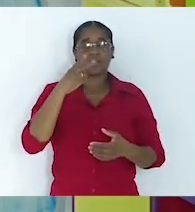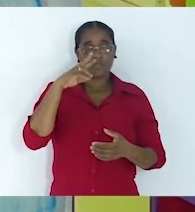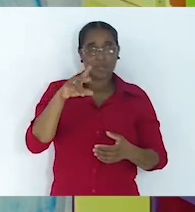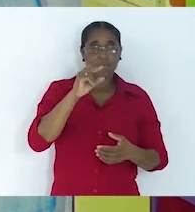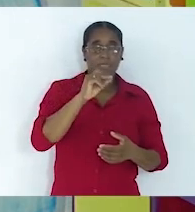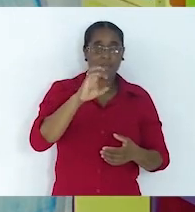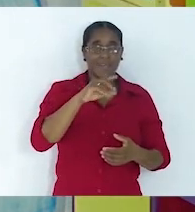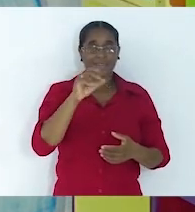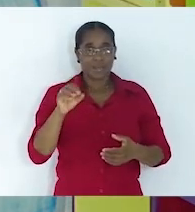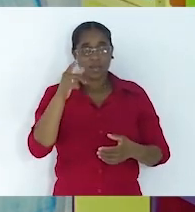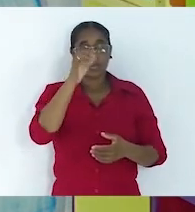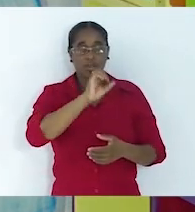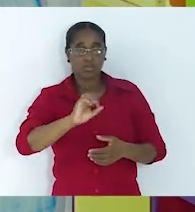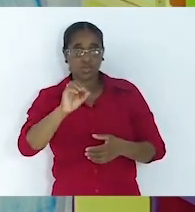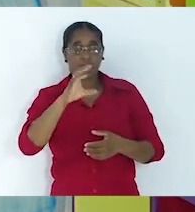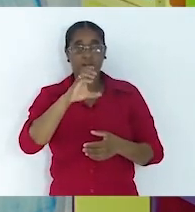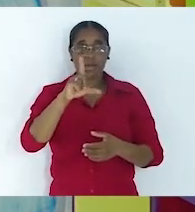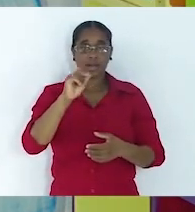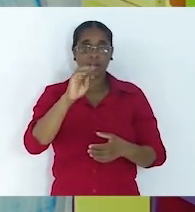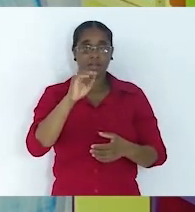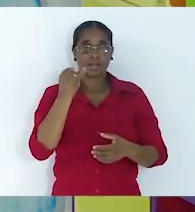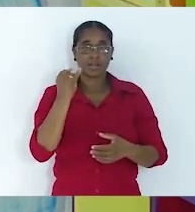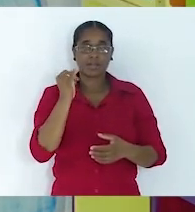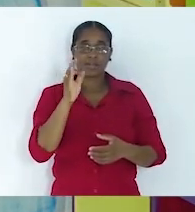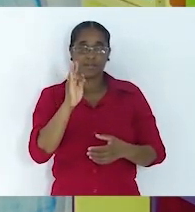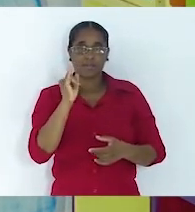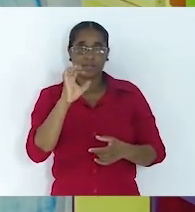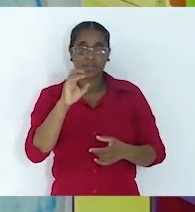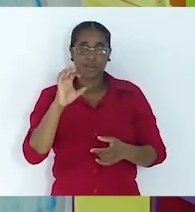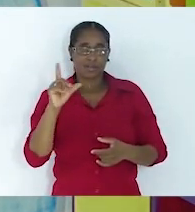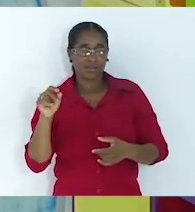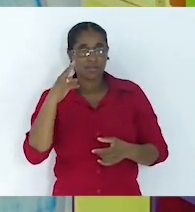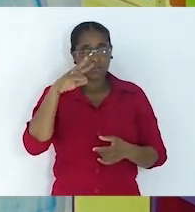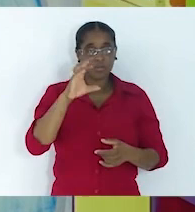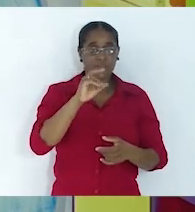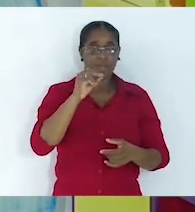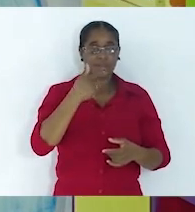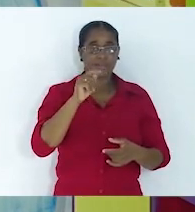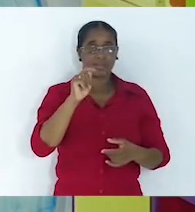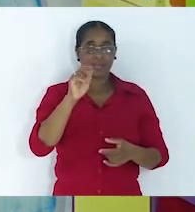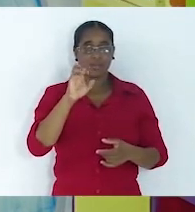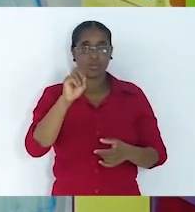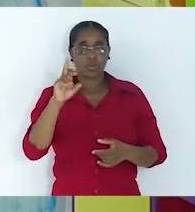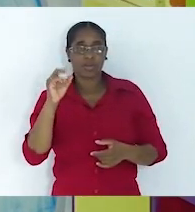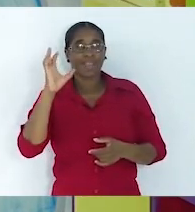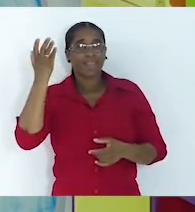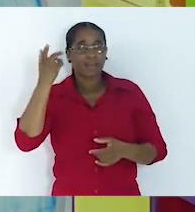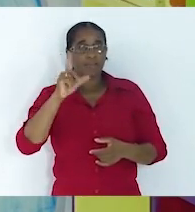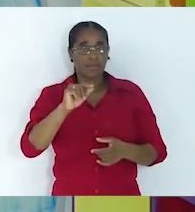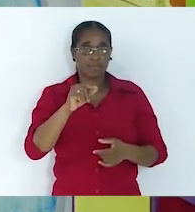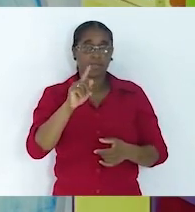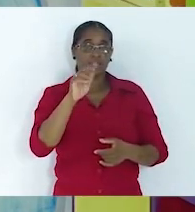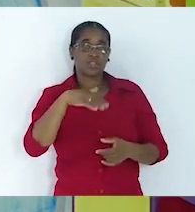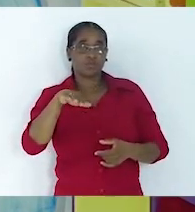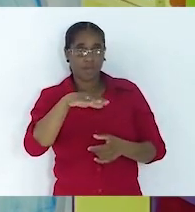sua classificação, vimos a categoria tempo, também a sua classificação, a categoria